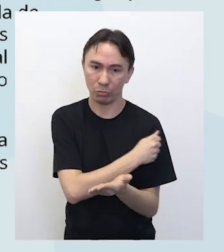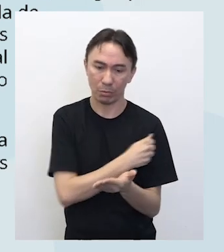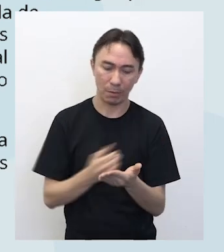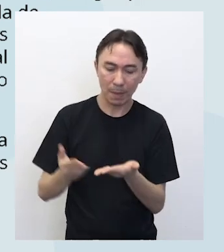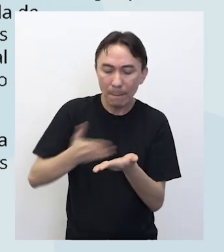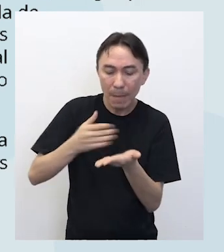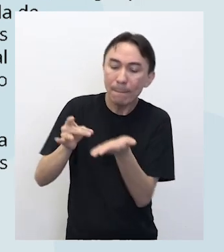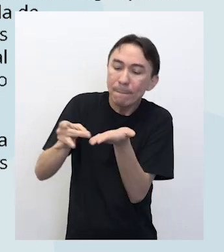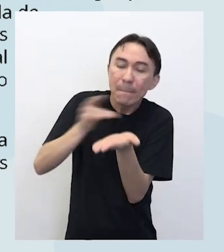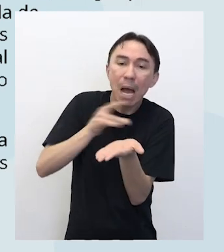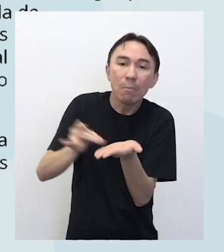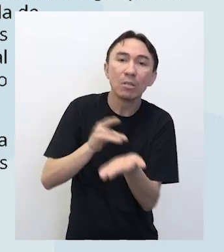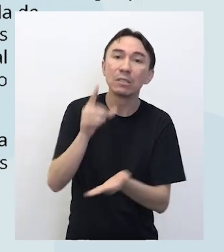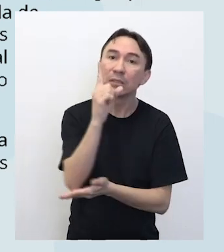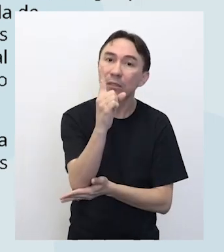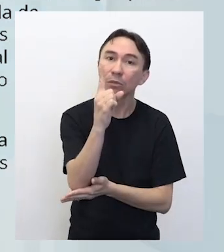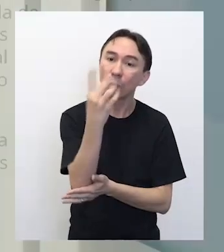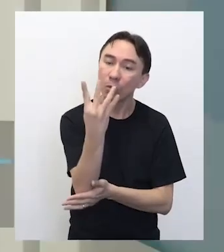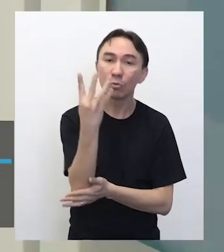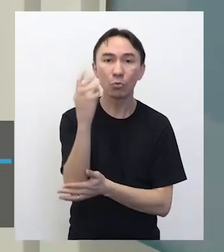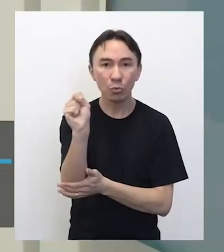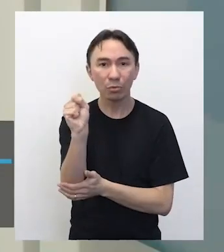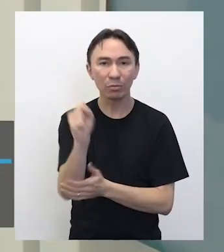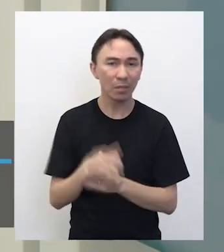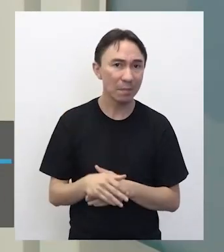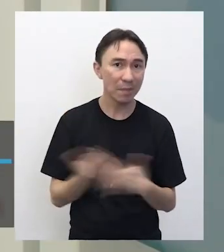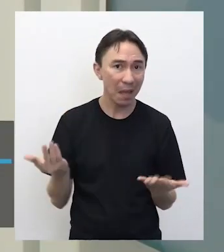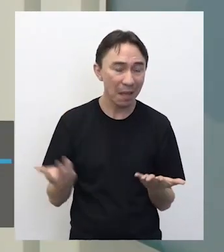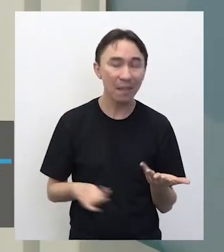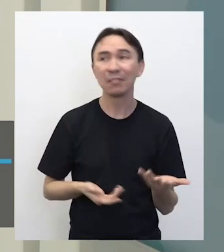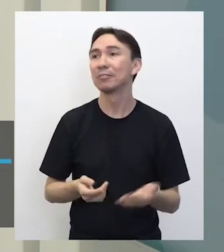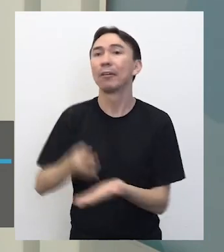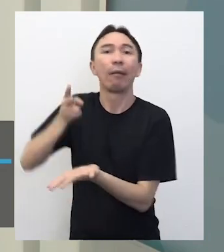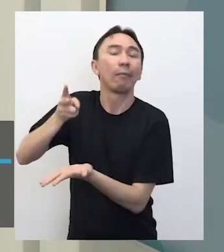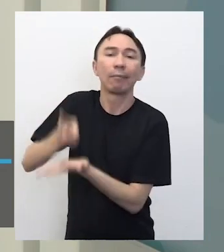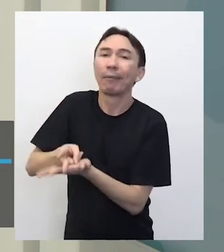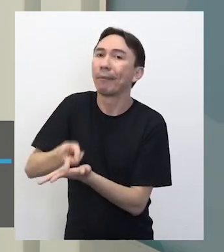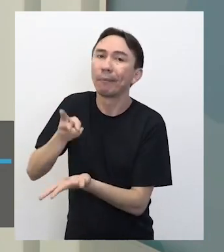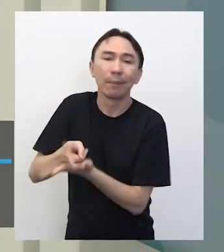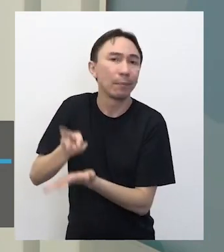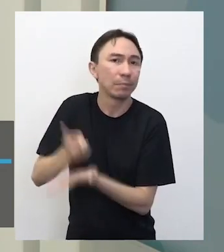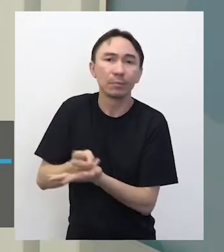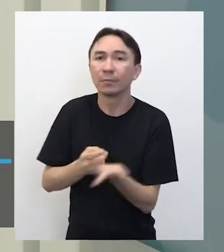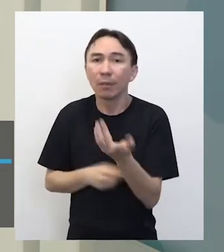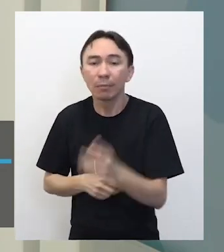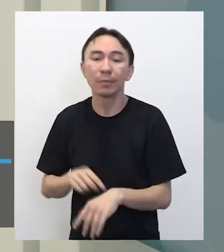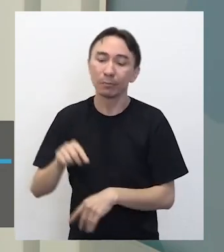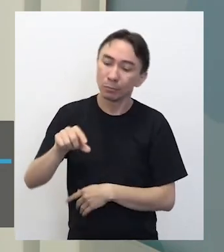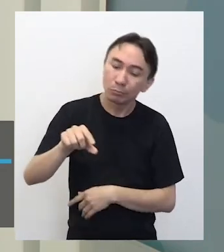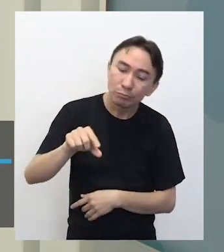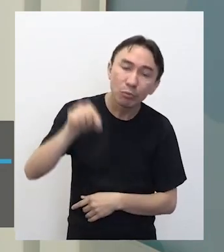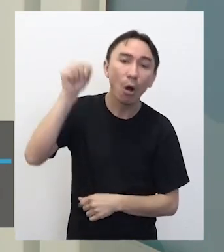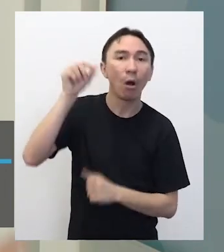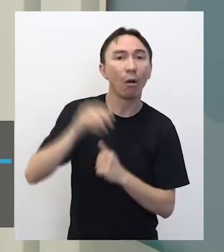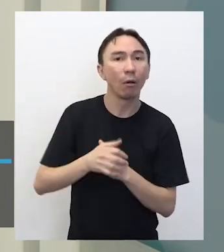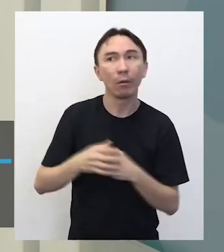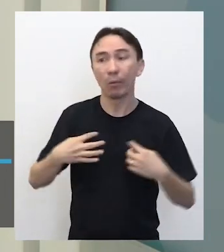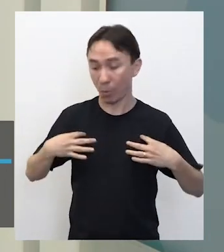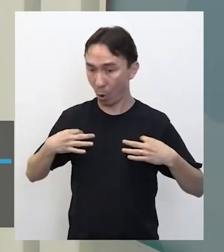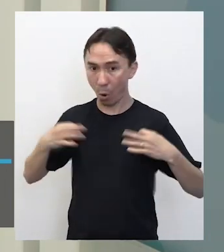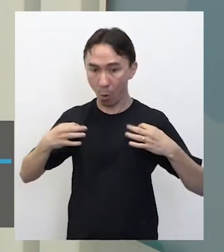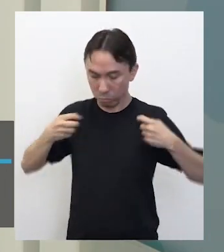print. O que fala o texto? O tempo inteiro a gente escolhe. Eu escolhi a roupa que eu vim dar aula, eu